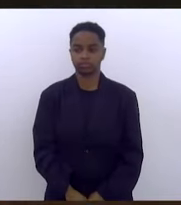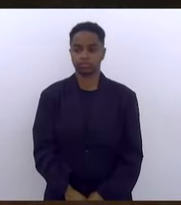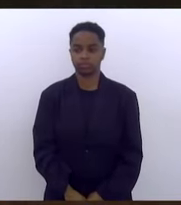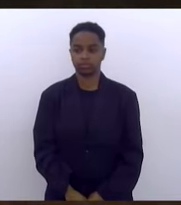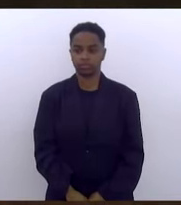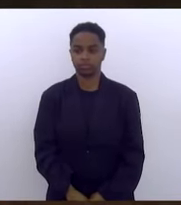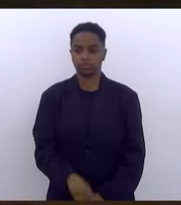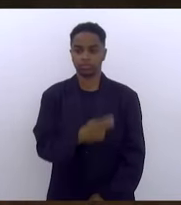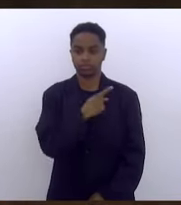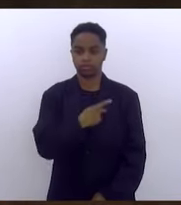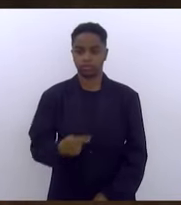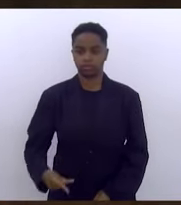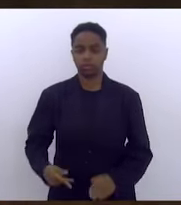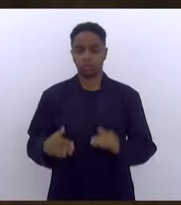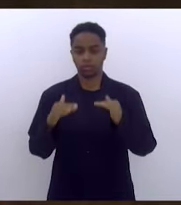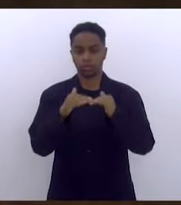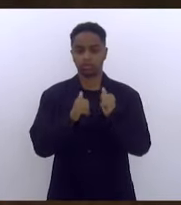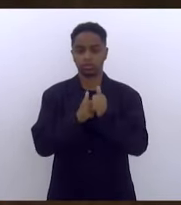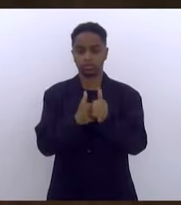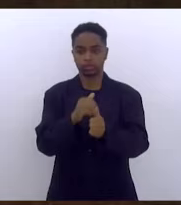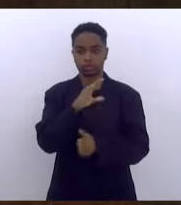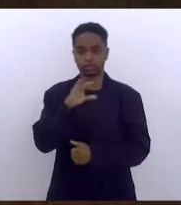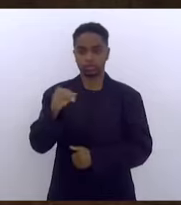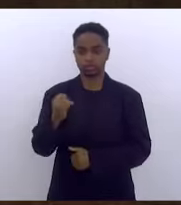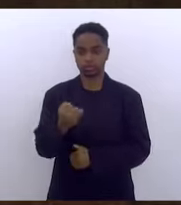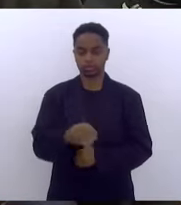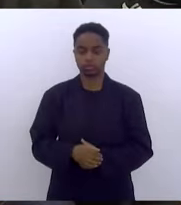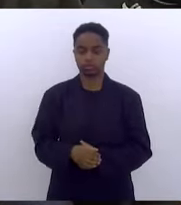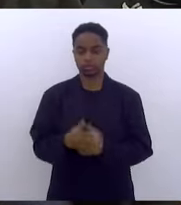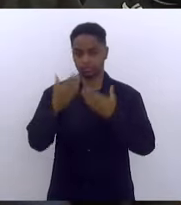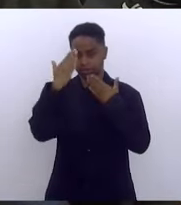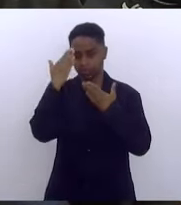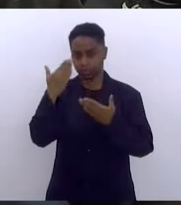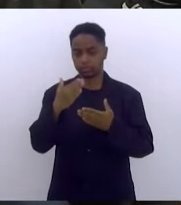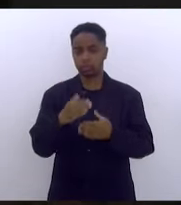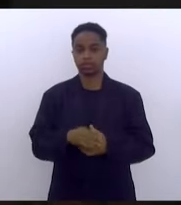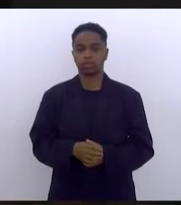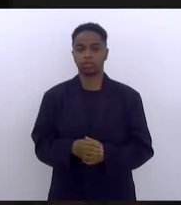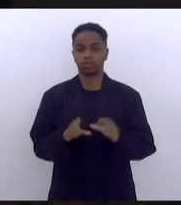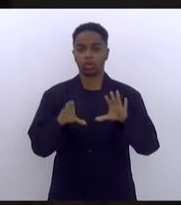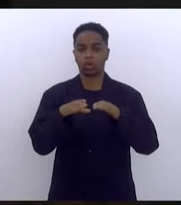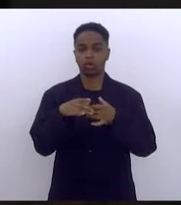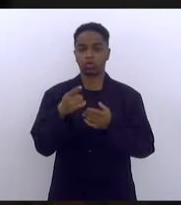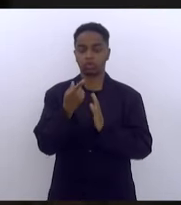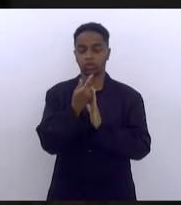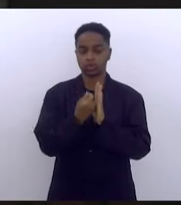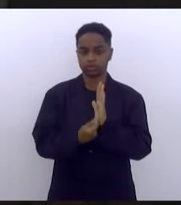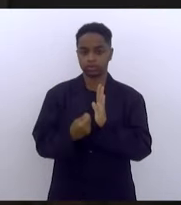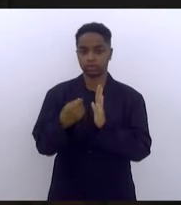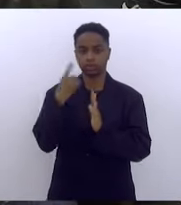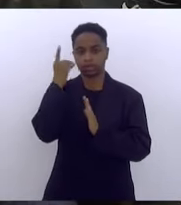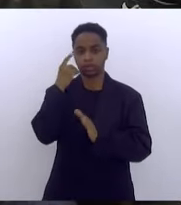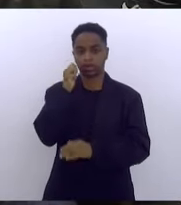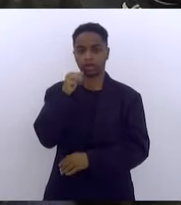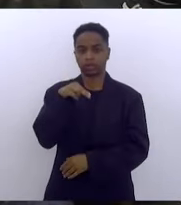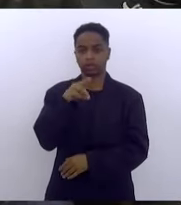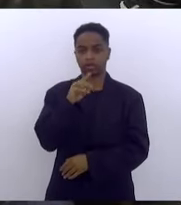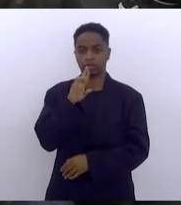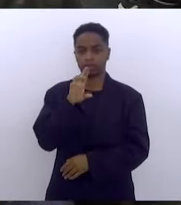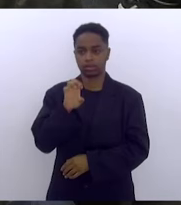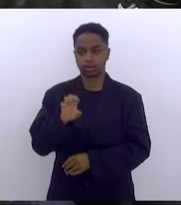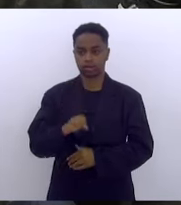Senhor presidente, favorável, acompanhando o parecer da CCJ. Muito obrigado. Pela Comissão de Orçamento, deputado André Correia.